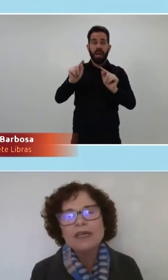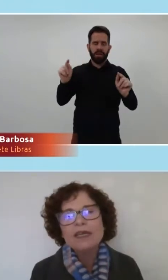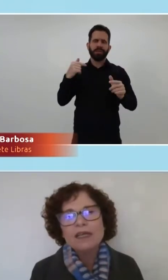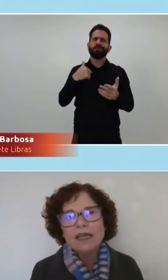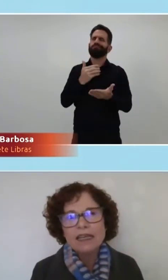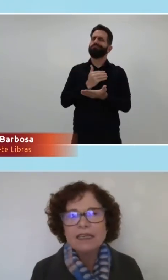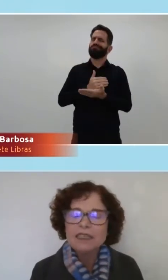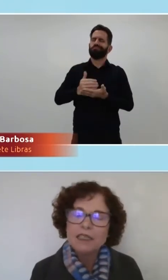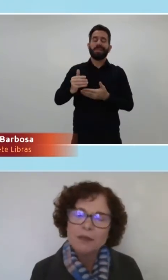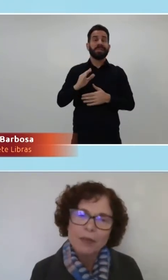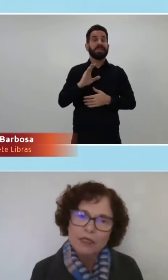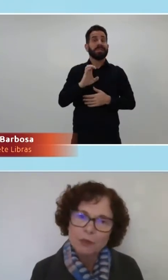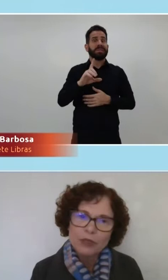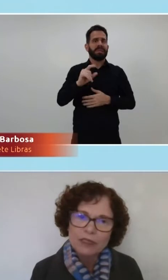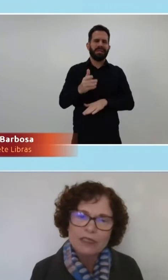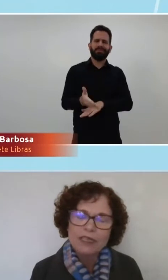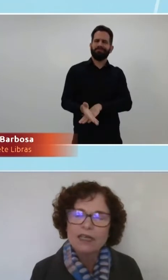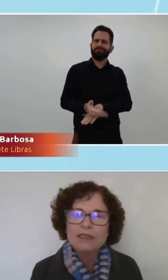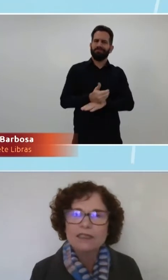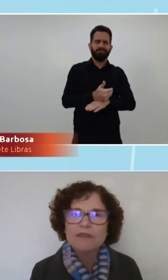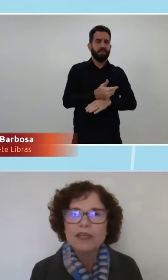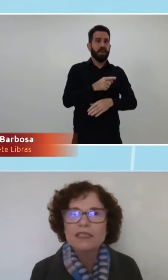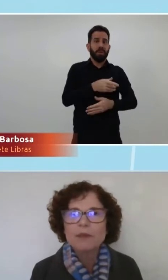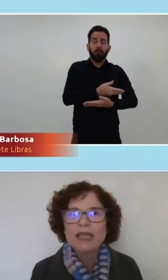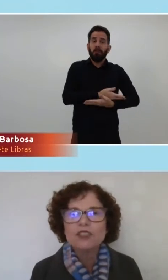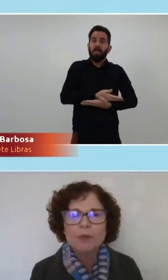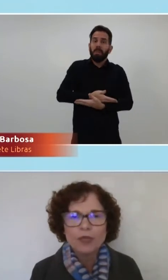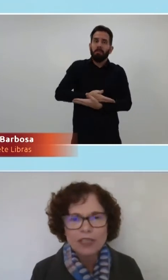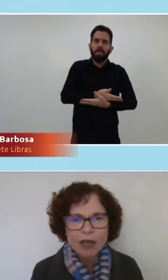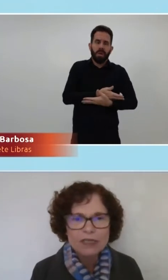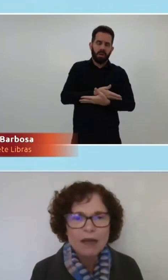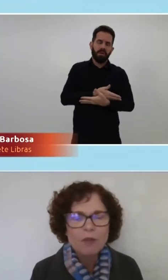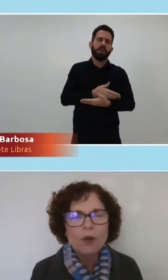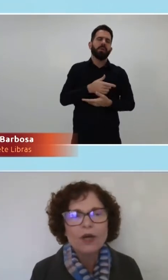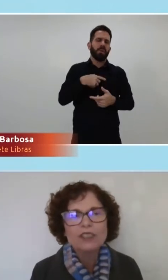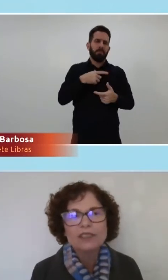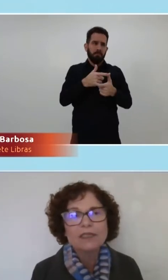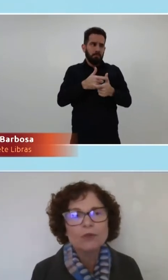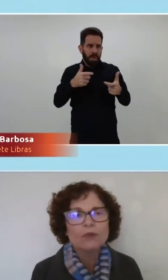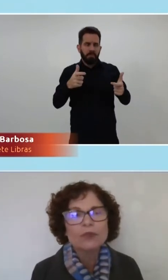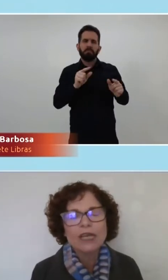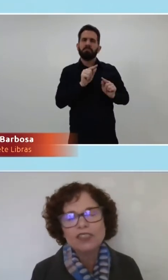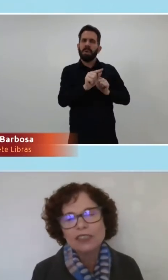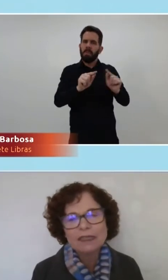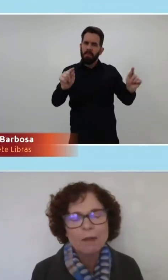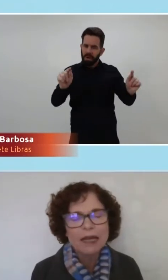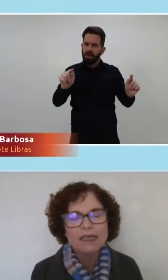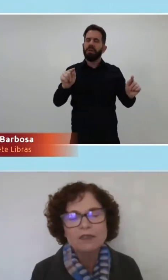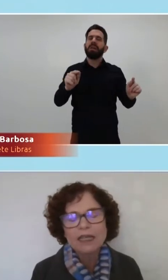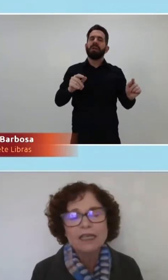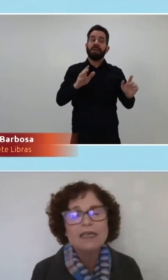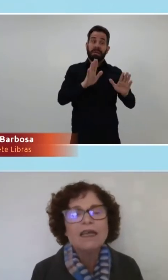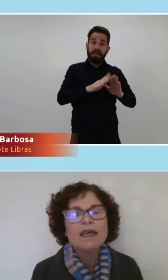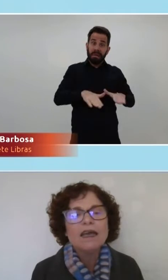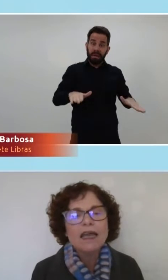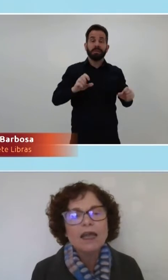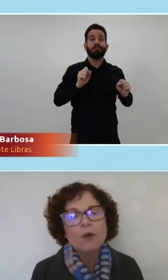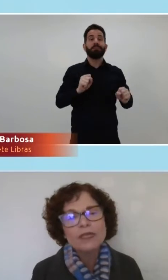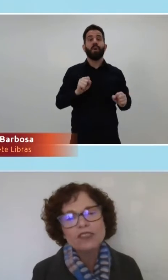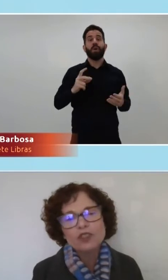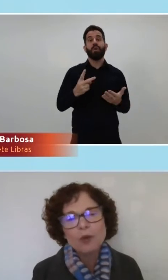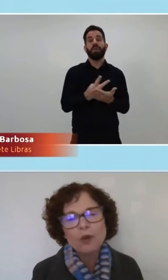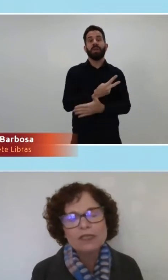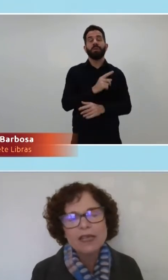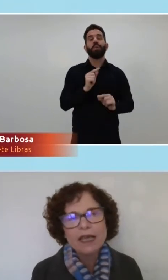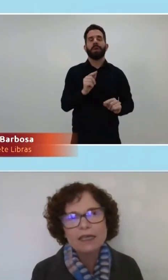berço, né? E para muitas crianças, infelizmente, pode causar morte. Então, o que a gente está trabalhando aqui é como